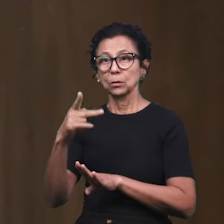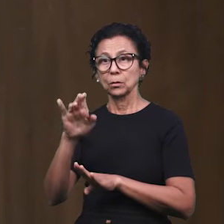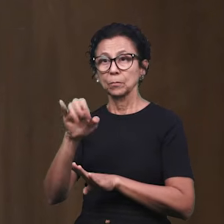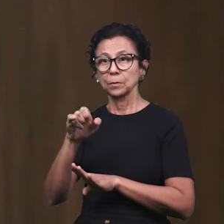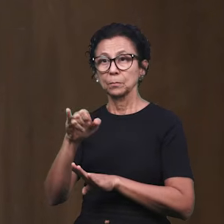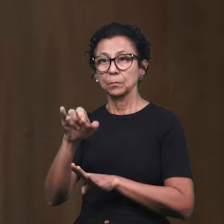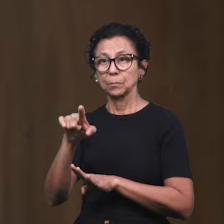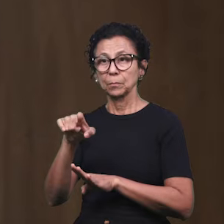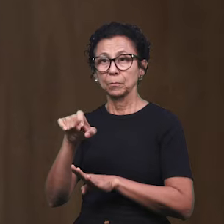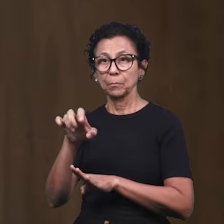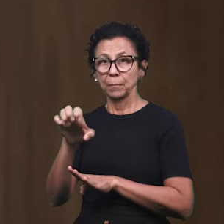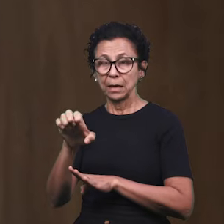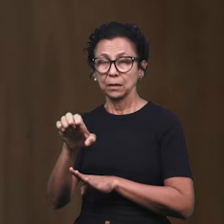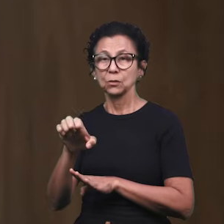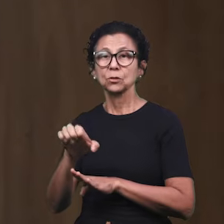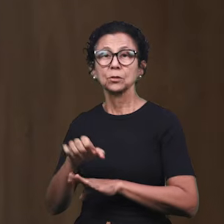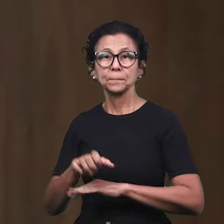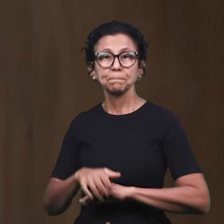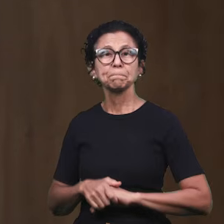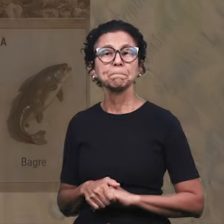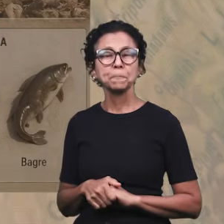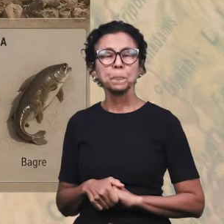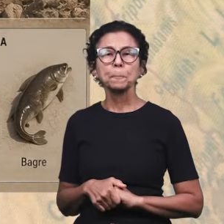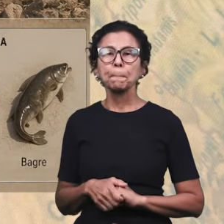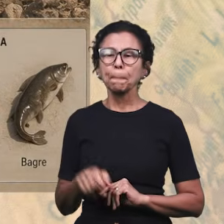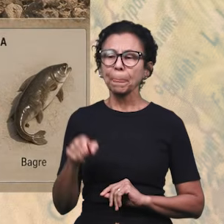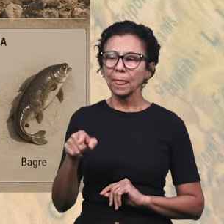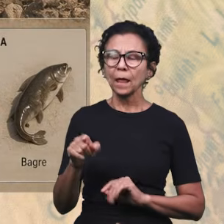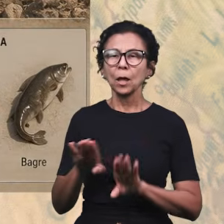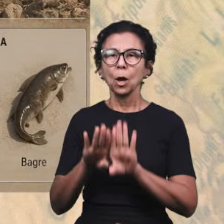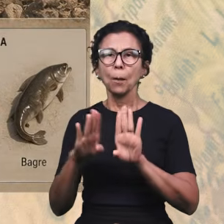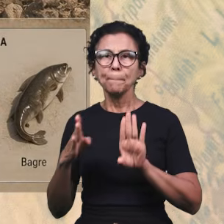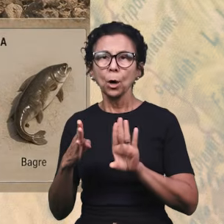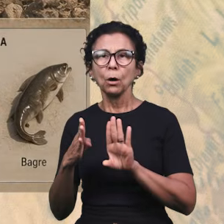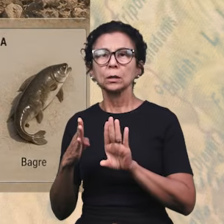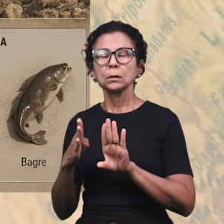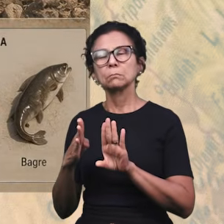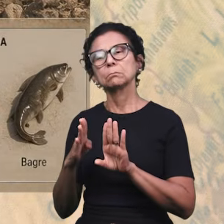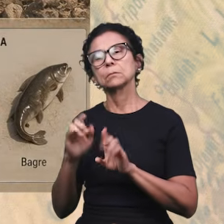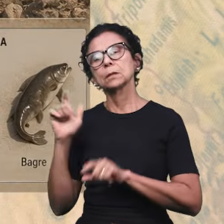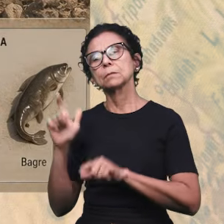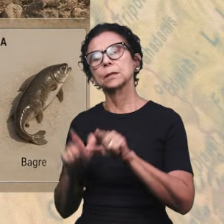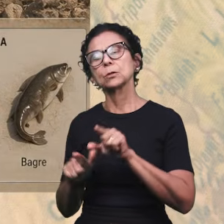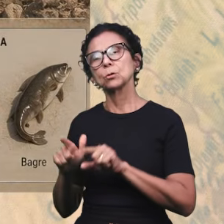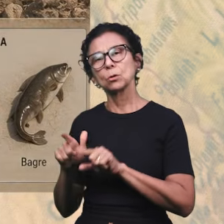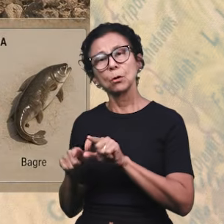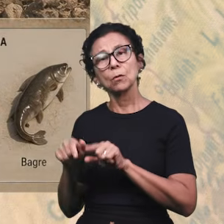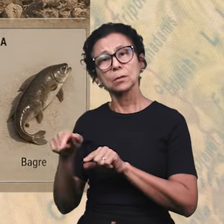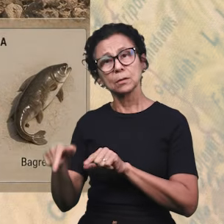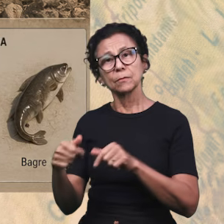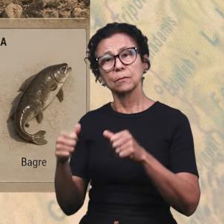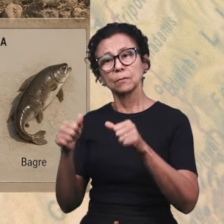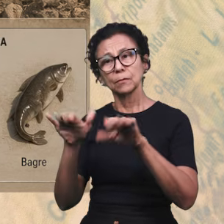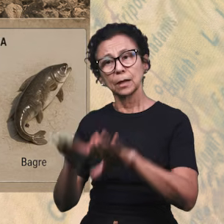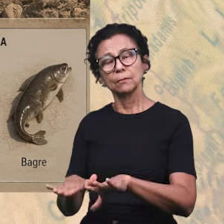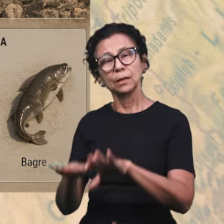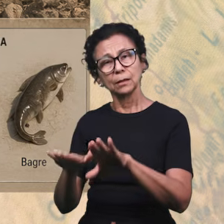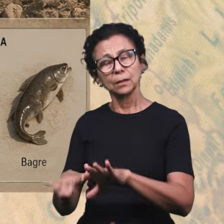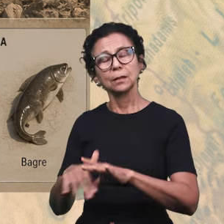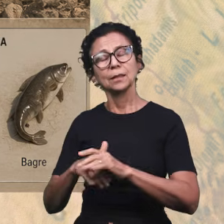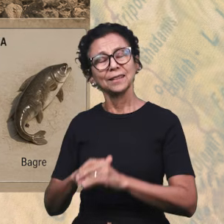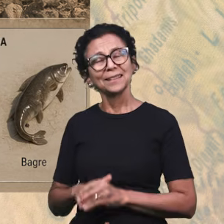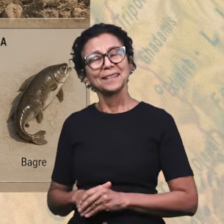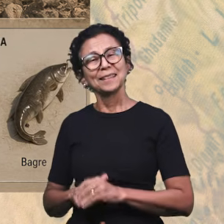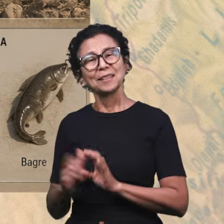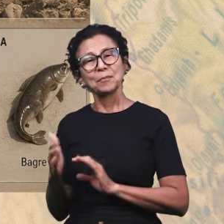iam no caminho para Jerusalém vender os seus peixes lá na Porta do Peixe. Hoje,